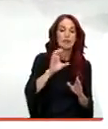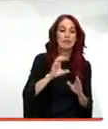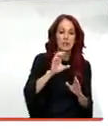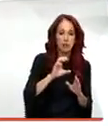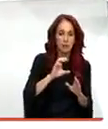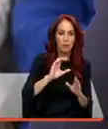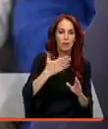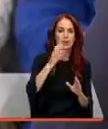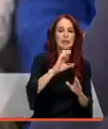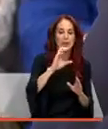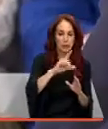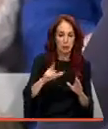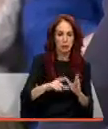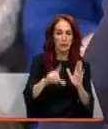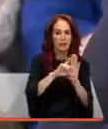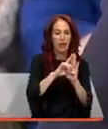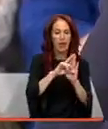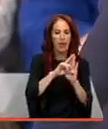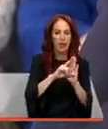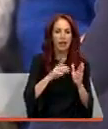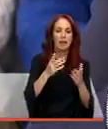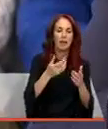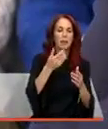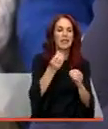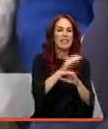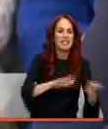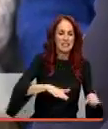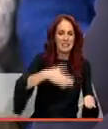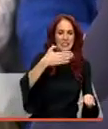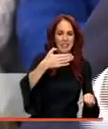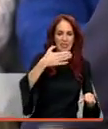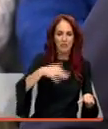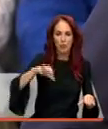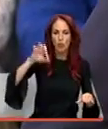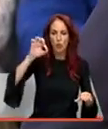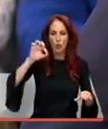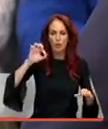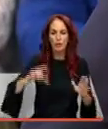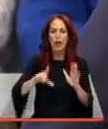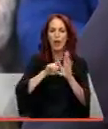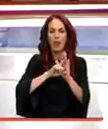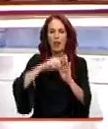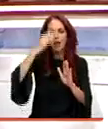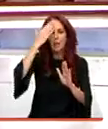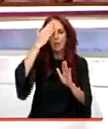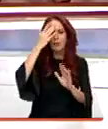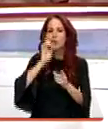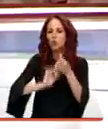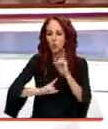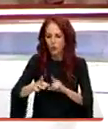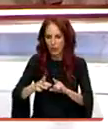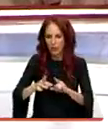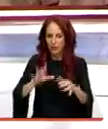está não é indicado por cento para 1.017 nova luz então nós vamos pedir que o nosso criador primeiros tópicos